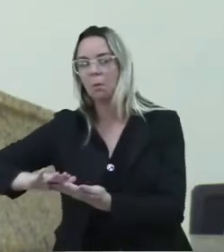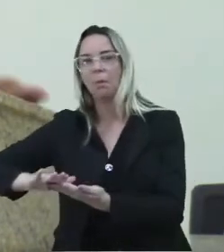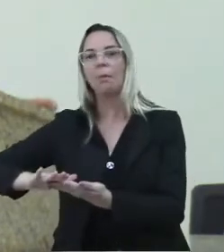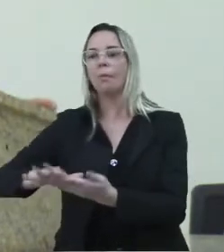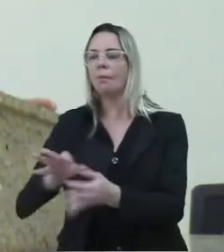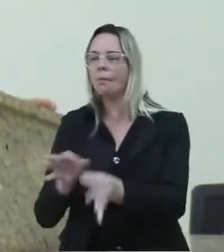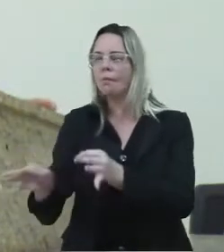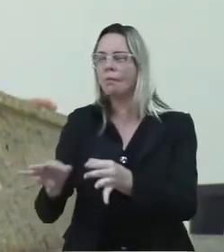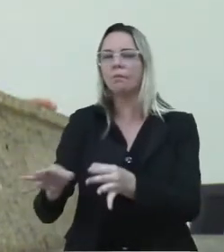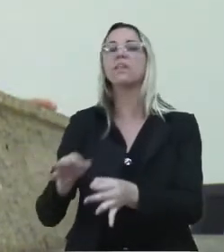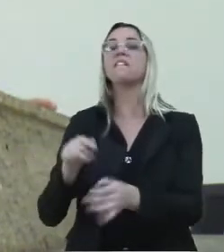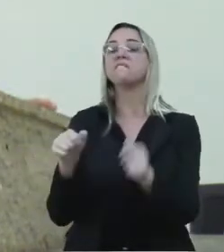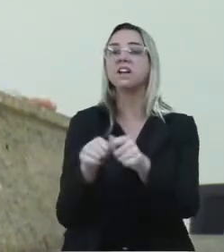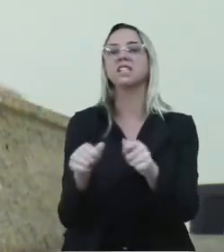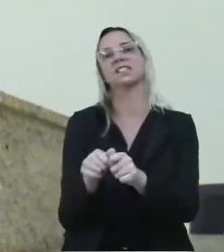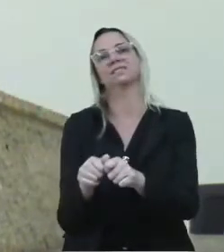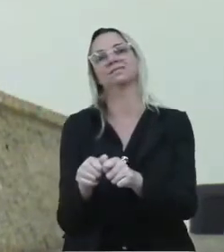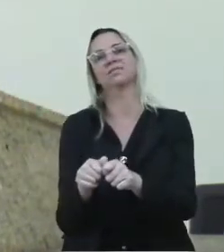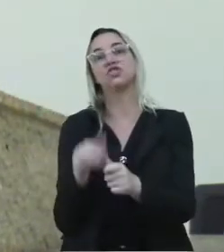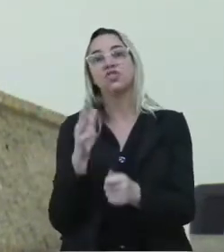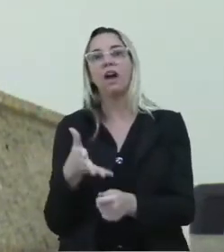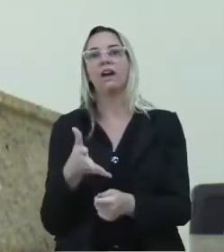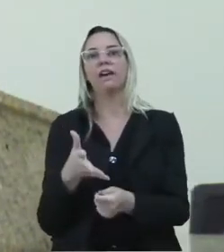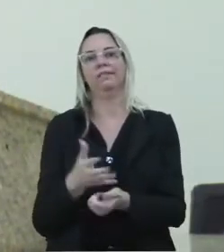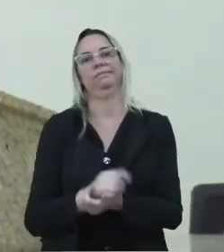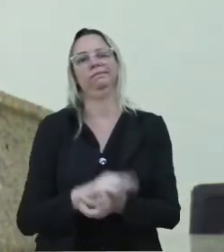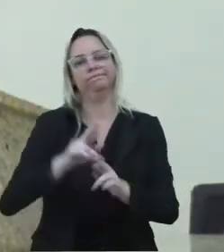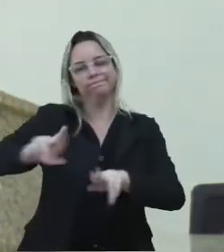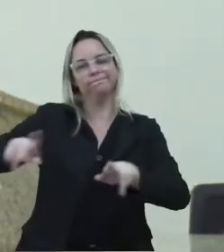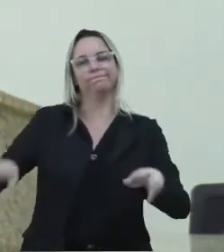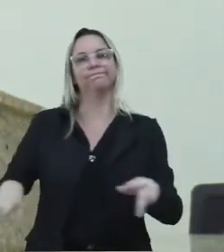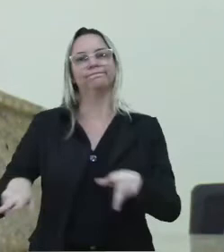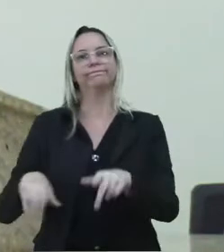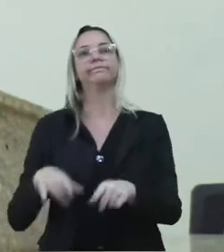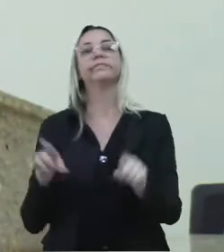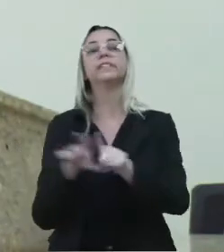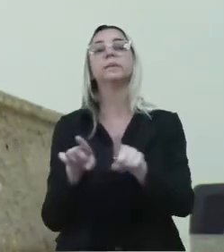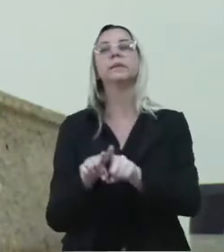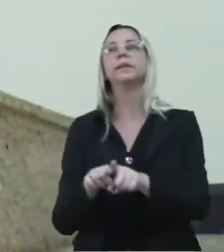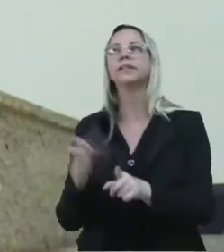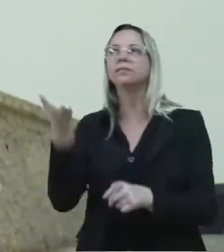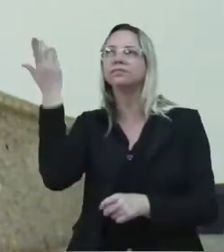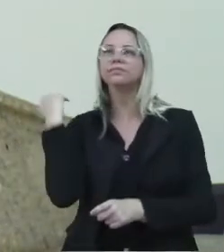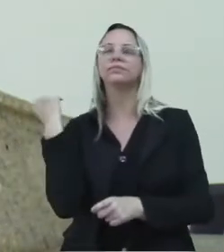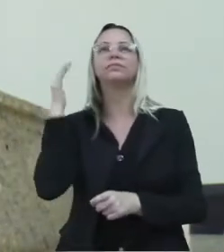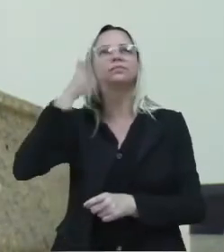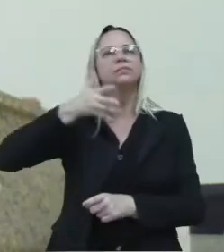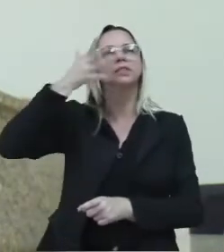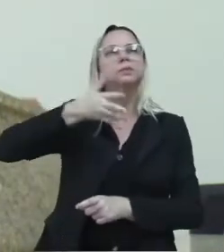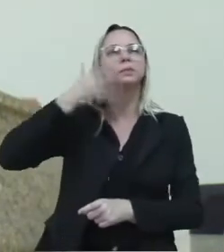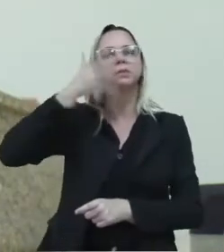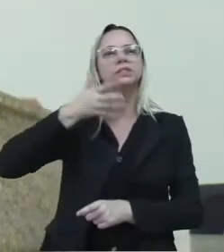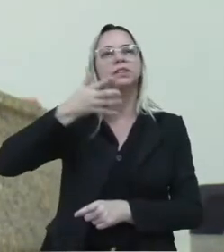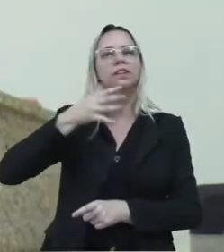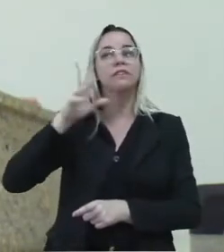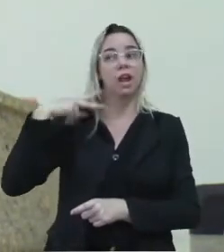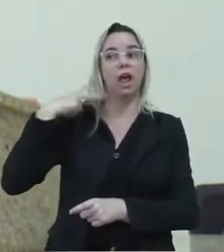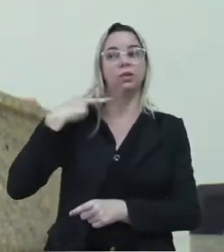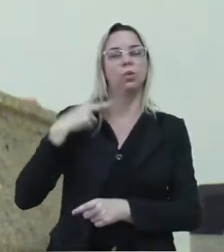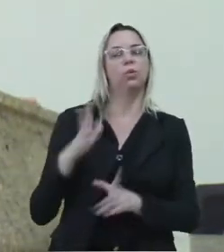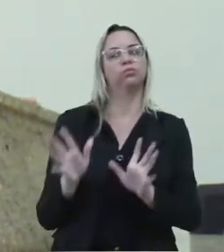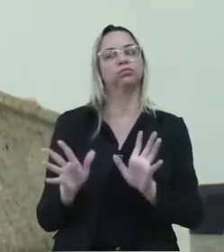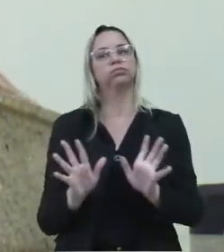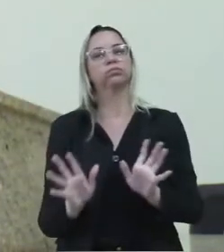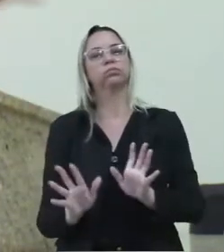a Praça da Vila do Espírito Santo. Até no último discurso, o vereador, a raposa da casa, ele chegou a dizer que